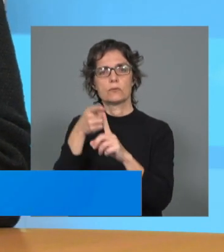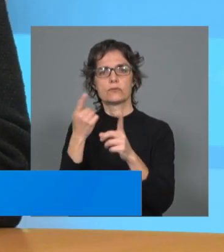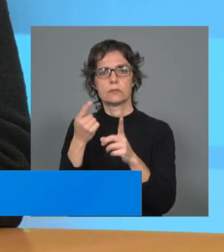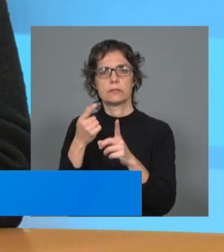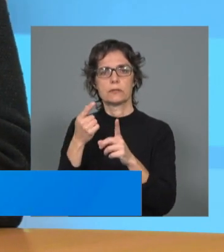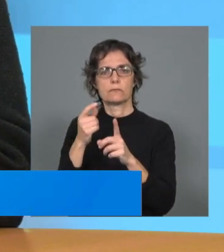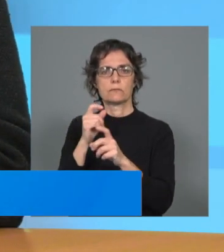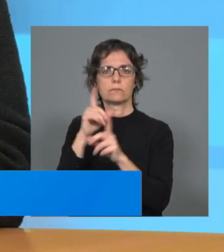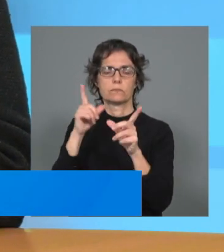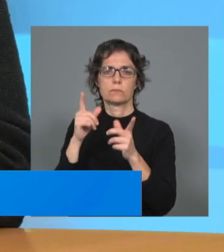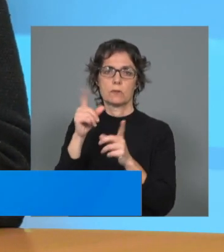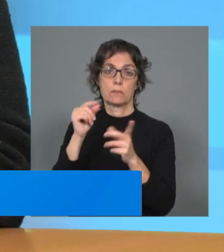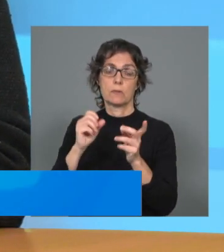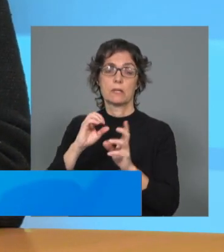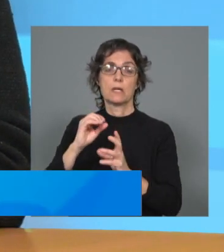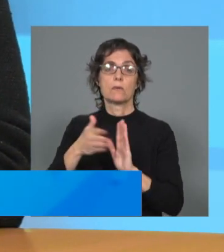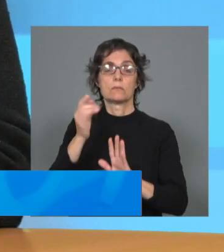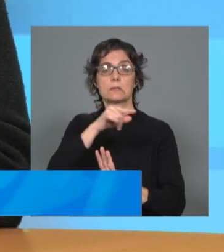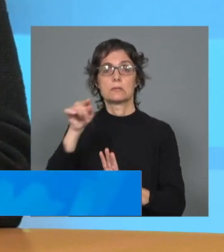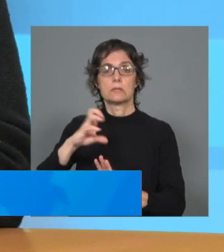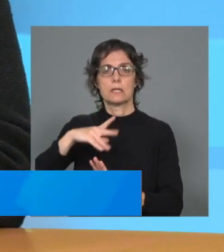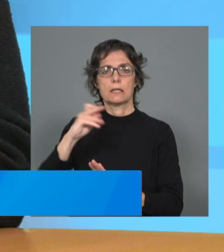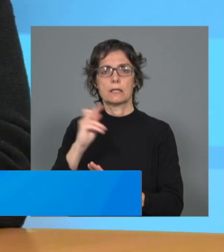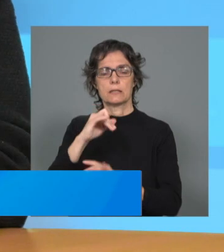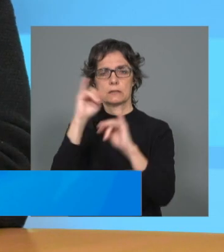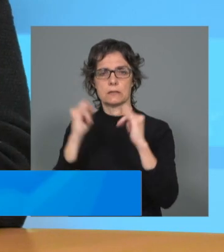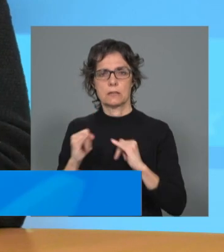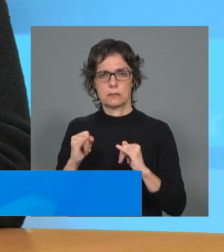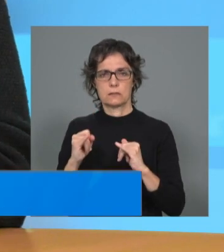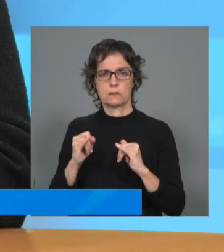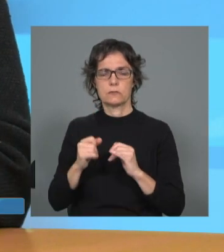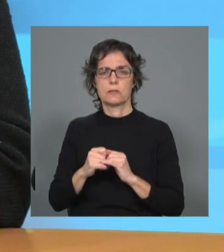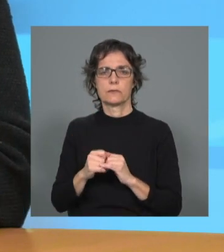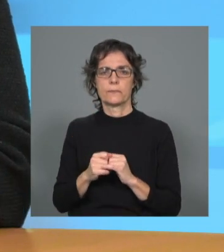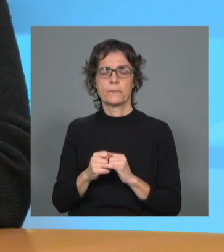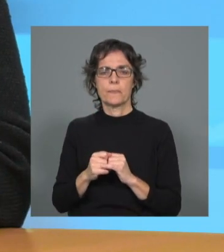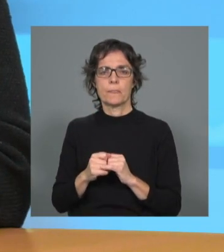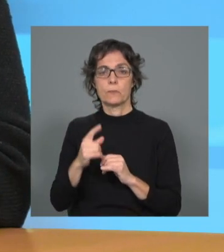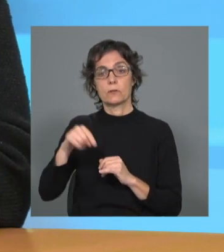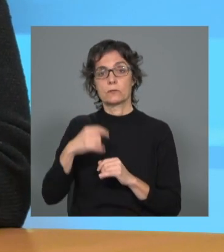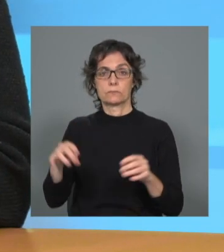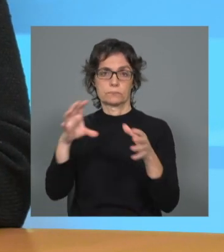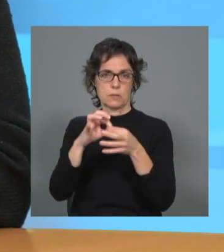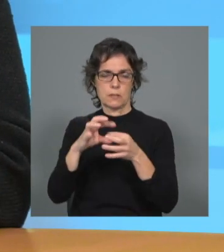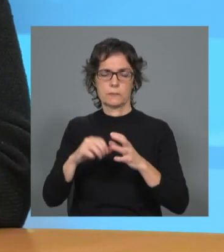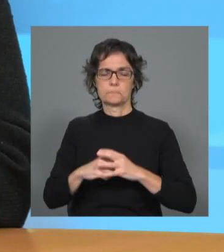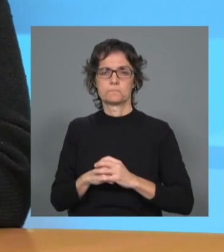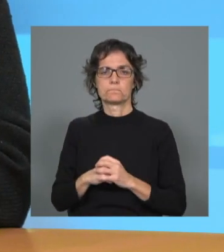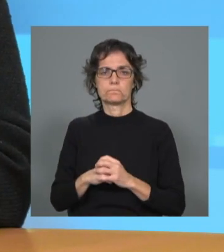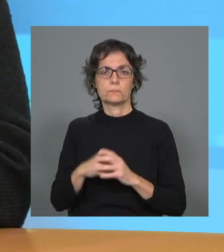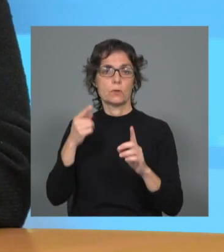tem um apelo de emergência feito pela Caritas Internacionalis e, portanto, vamos corresponder e alinhar com a Caritas Internacionalis.